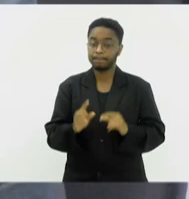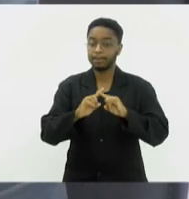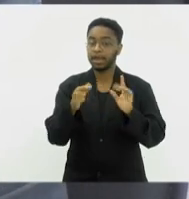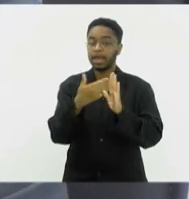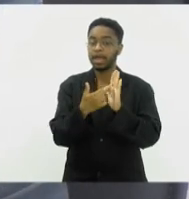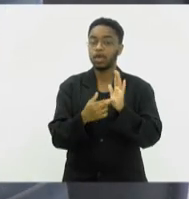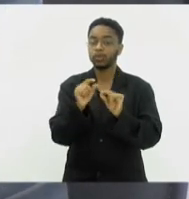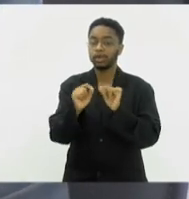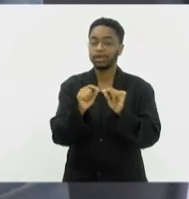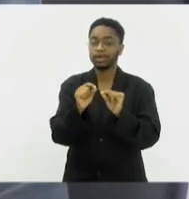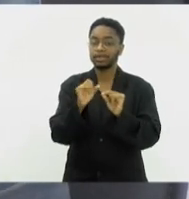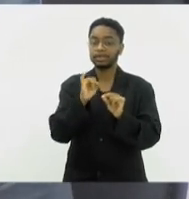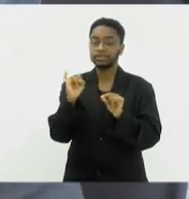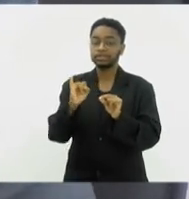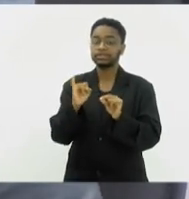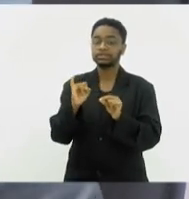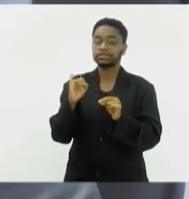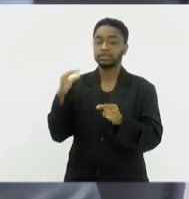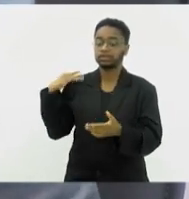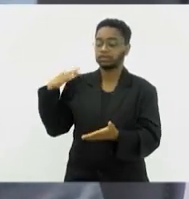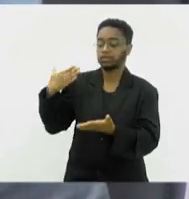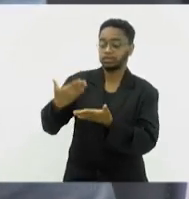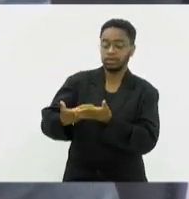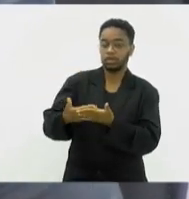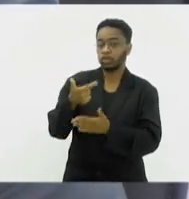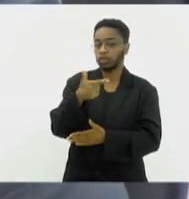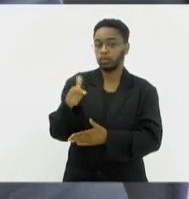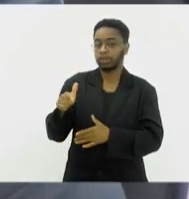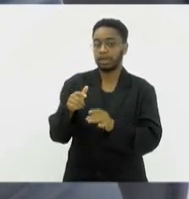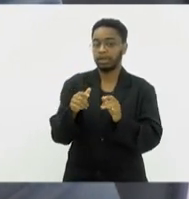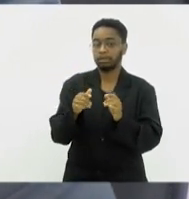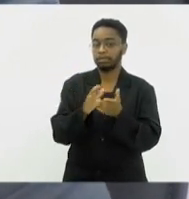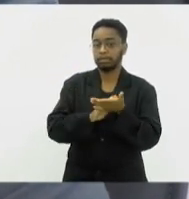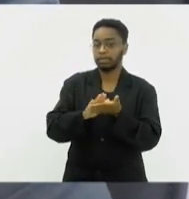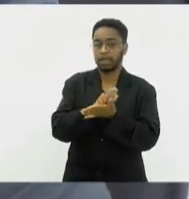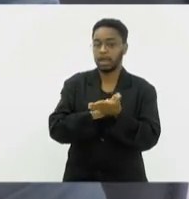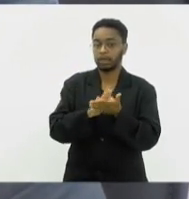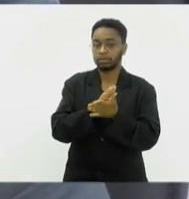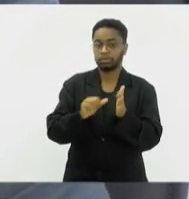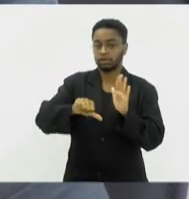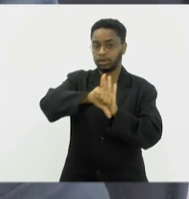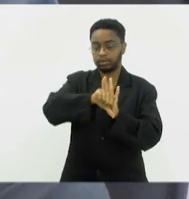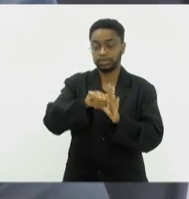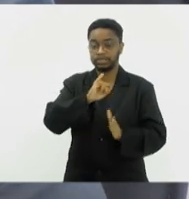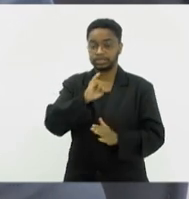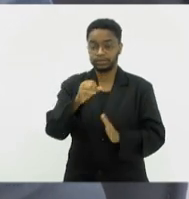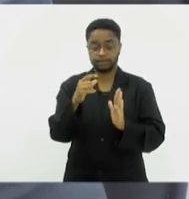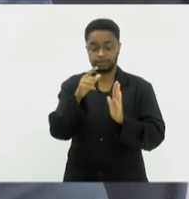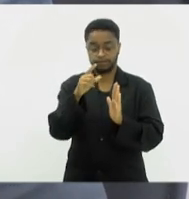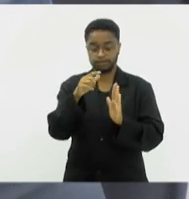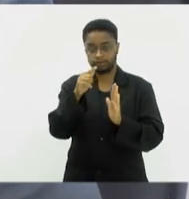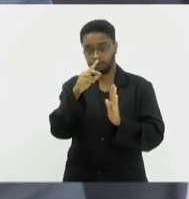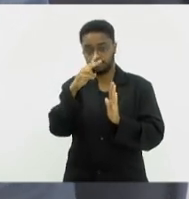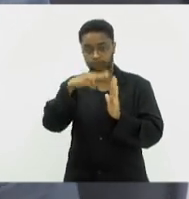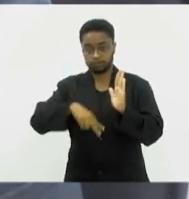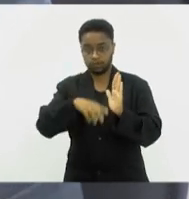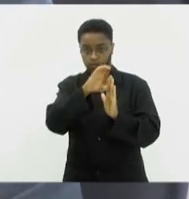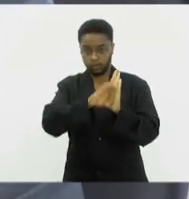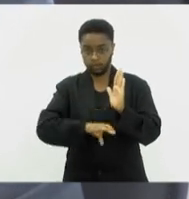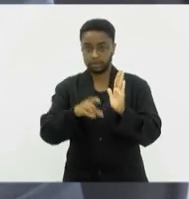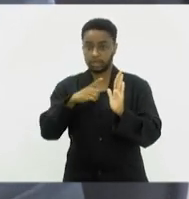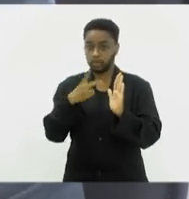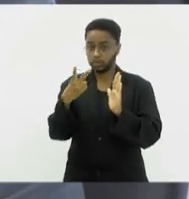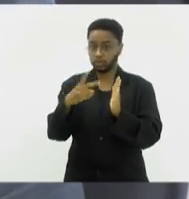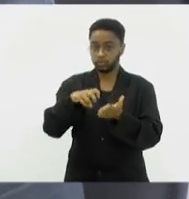é a reputação ilibada. Quando a gente pega o currículo de um candidato que tem duas